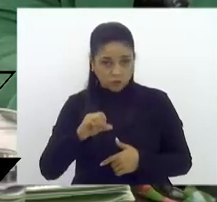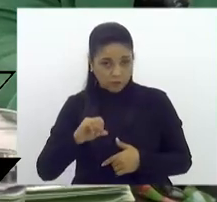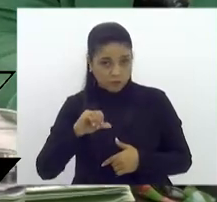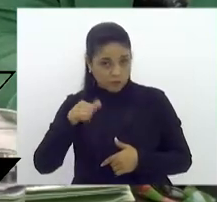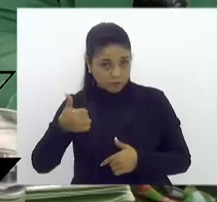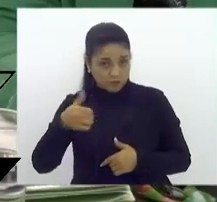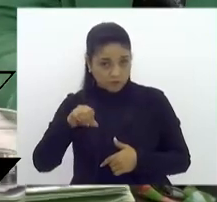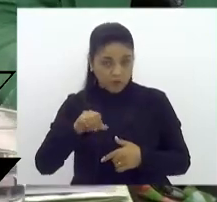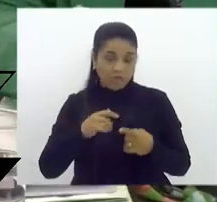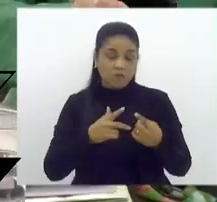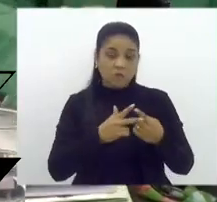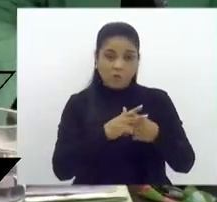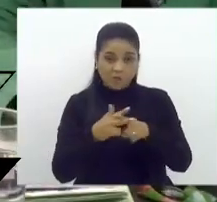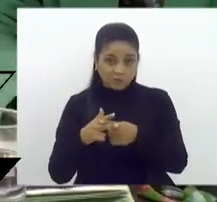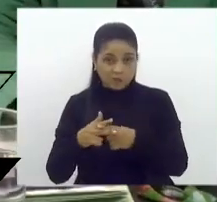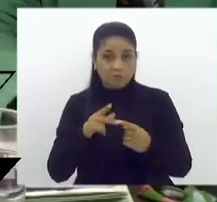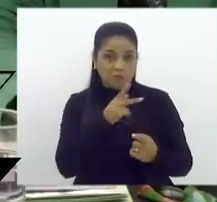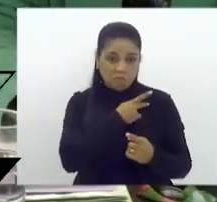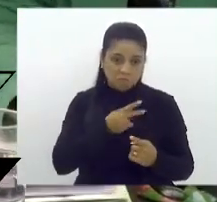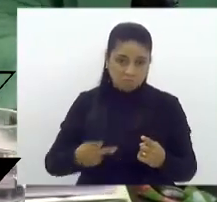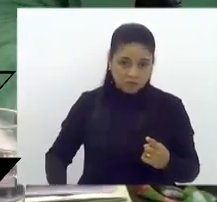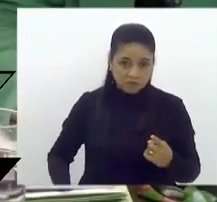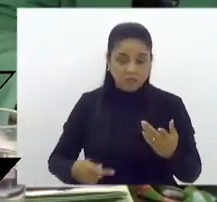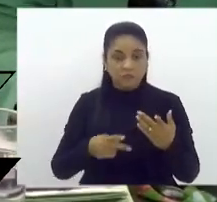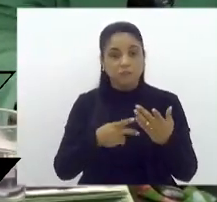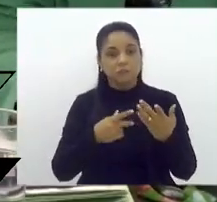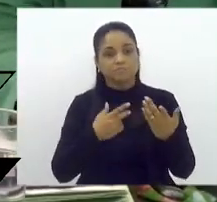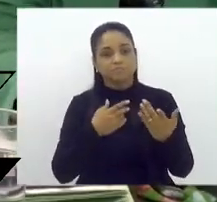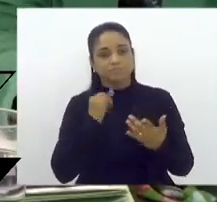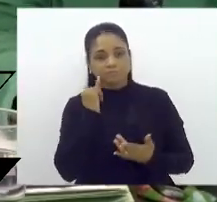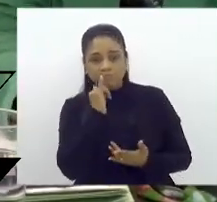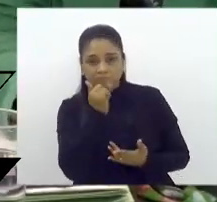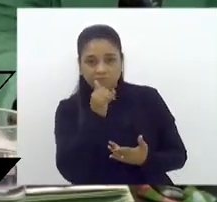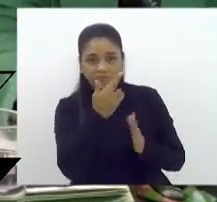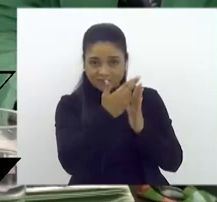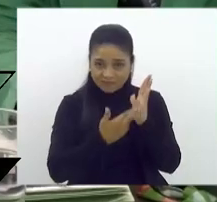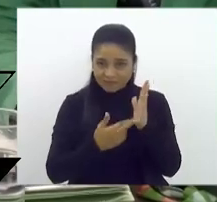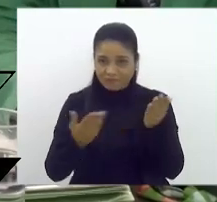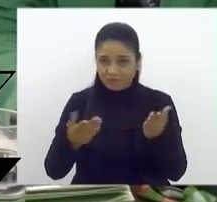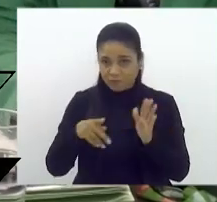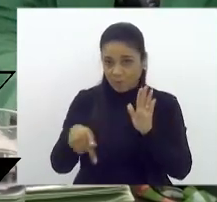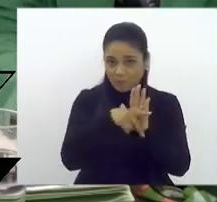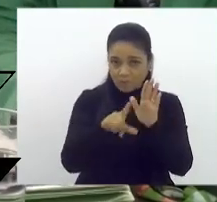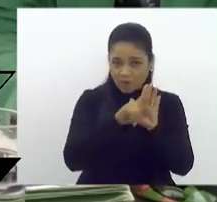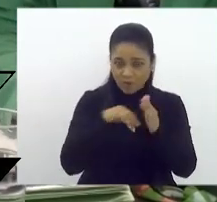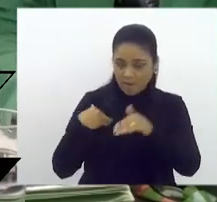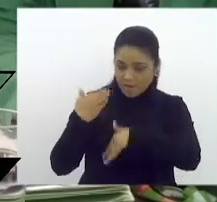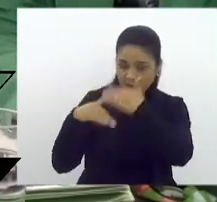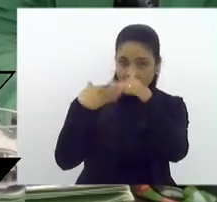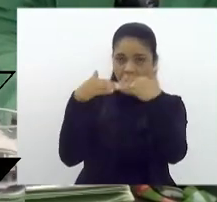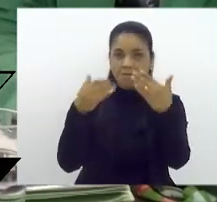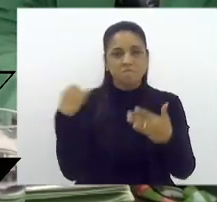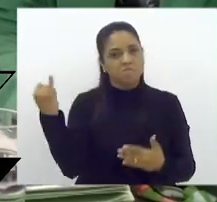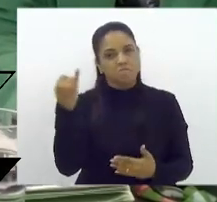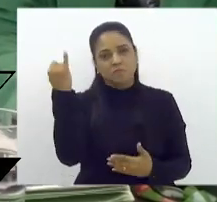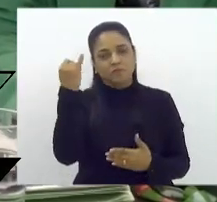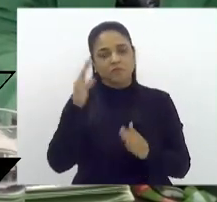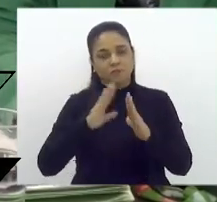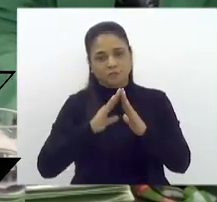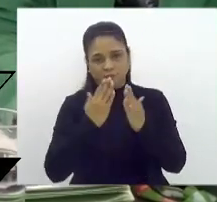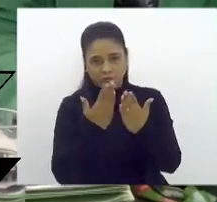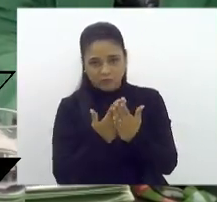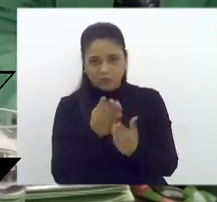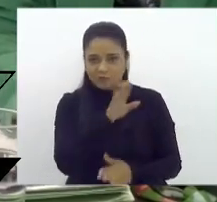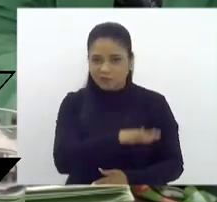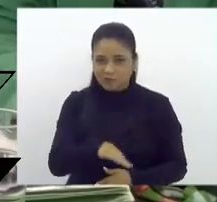presidente, que é o relator desse projeto, eu acho que a gente consegue avançar com esse projeto, que é muito importante para as escolas, para